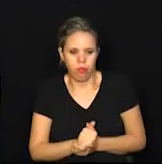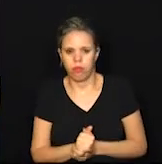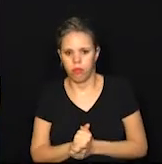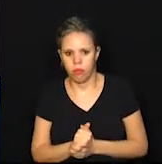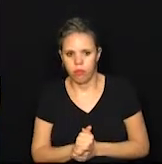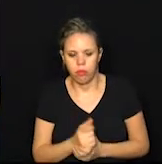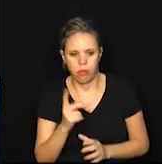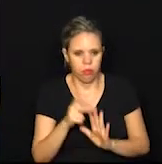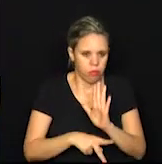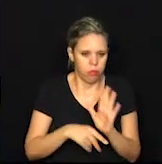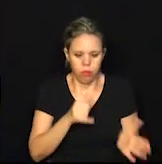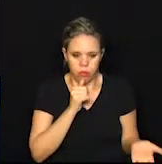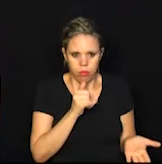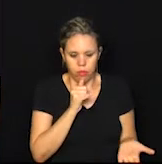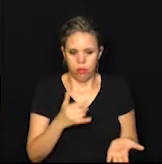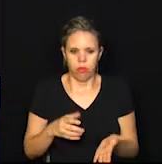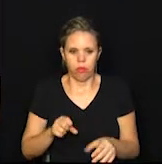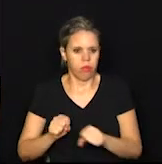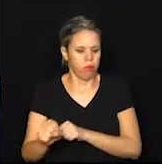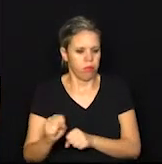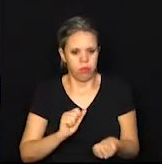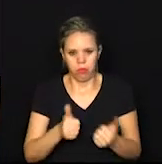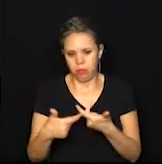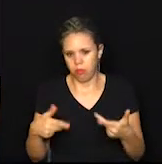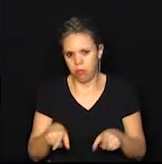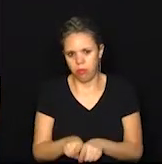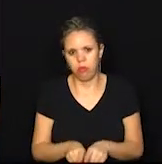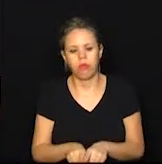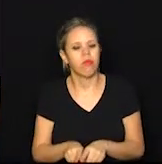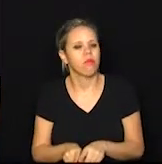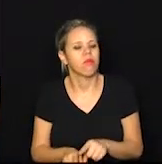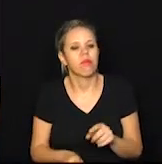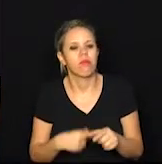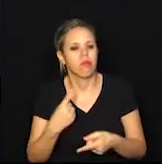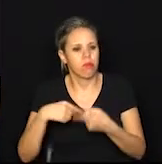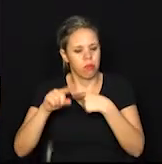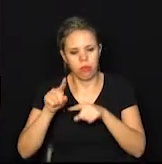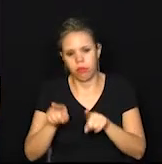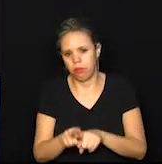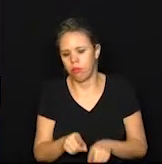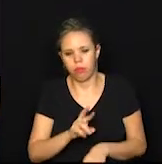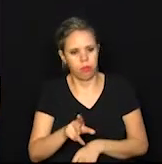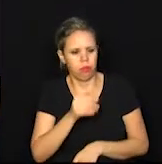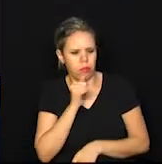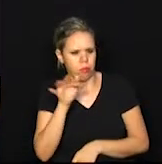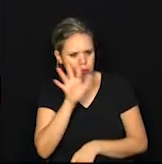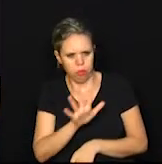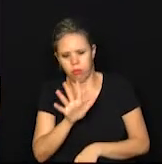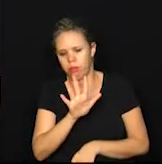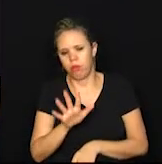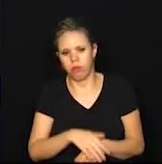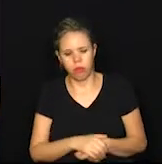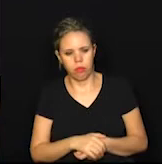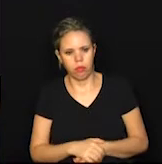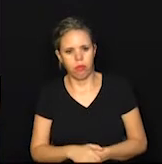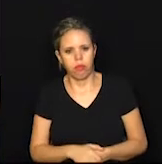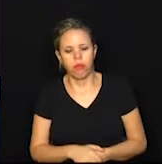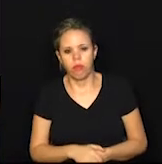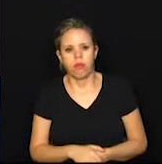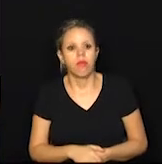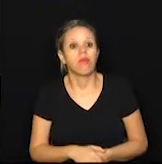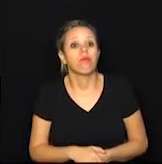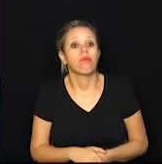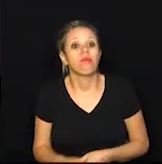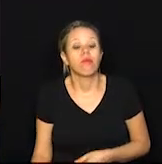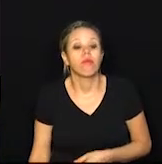algum projeto de formação esportiva ou até mesmo de alto rendimento, mas ela não é uma federação ou confederação.